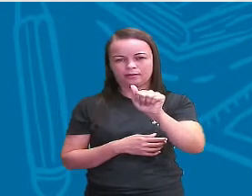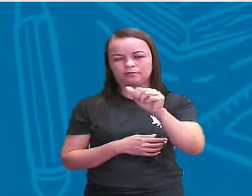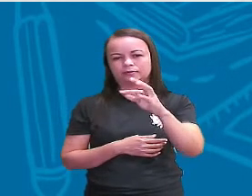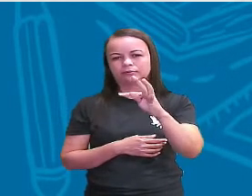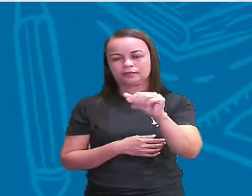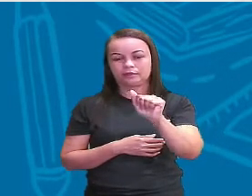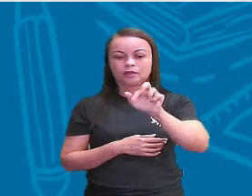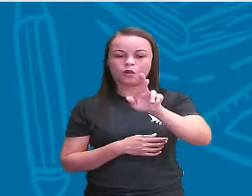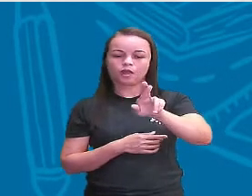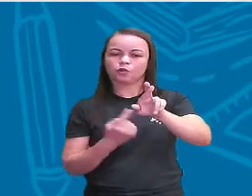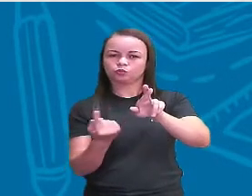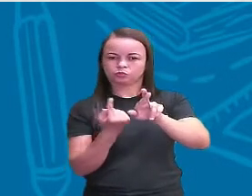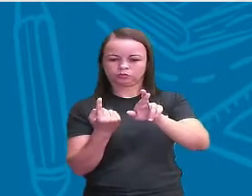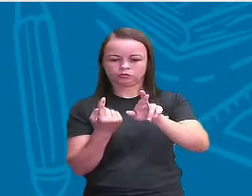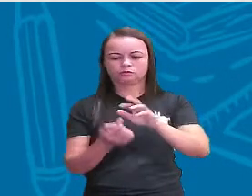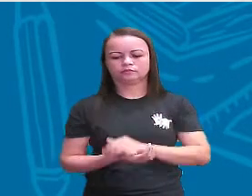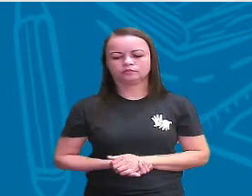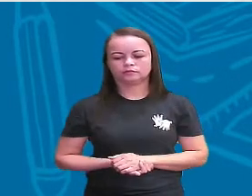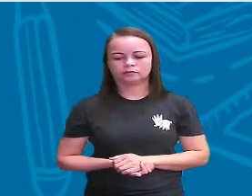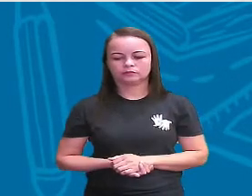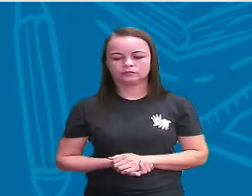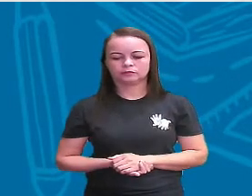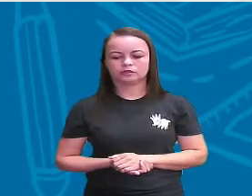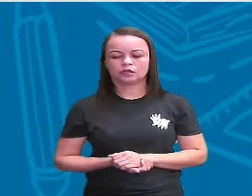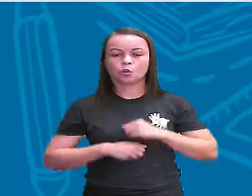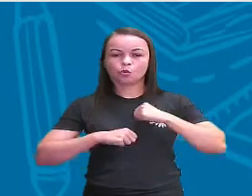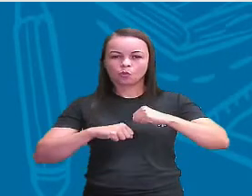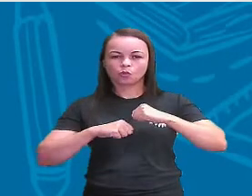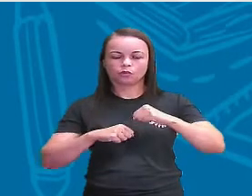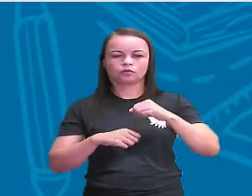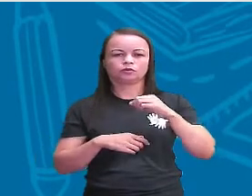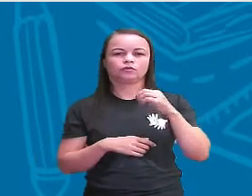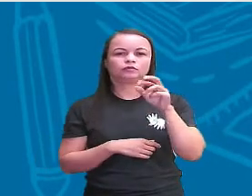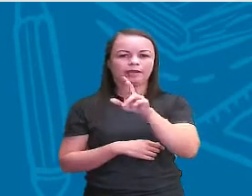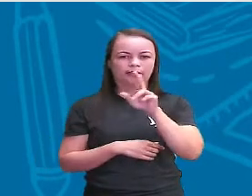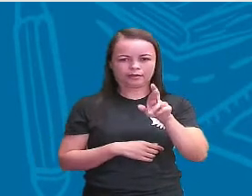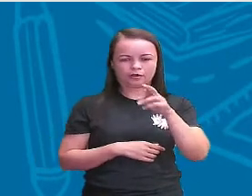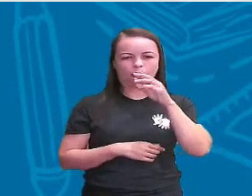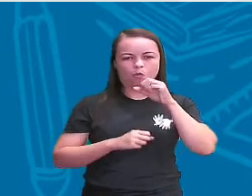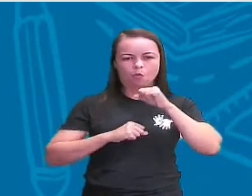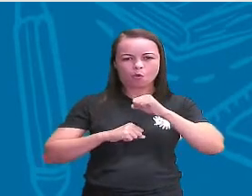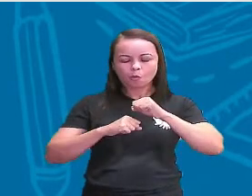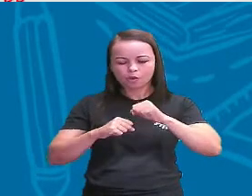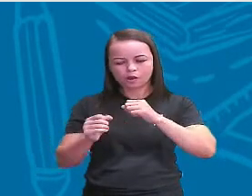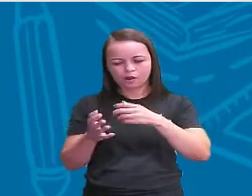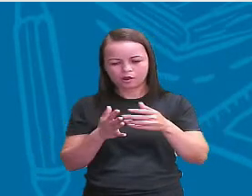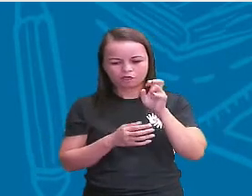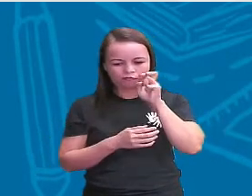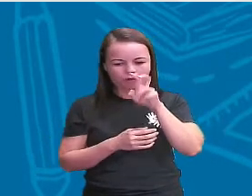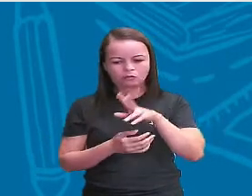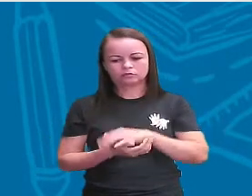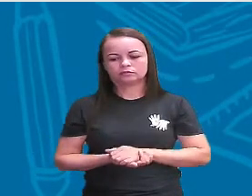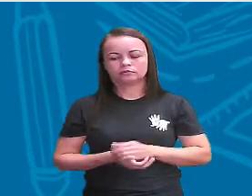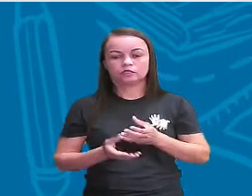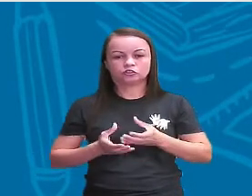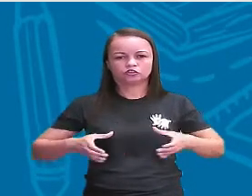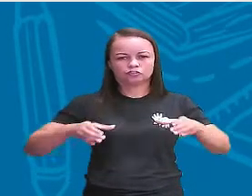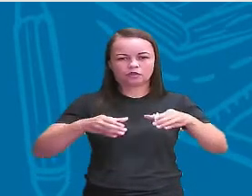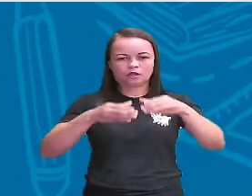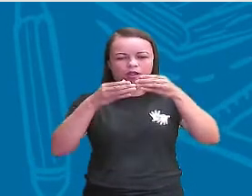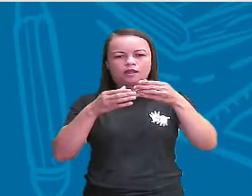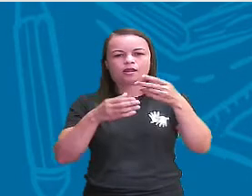vibradinha. Então, um R. Correu, som forte, dois R's. Jarra, dois